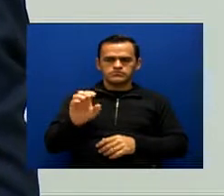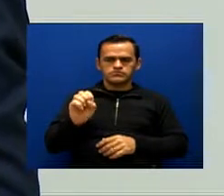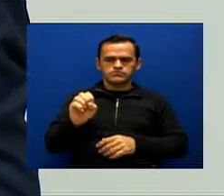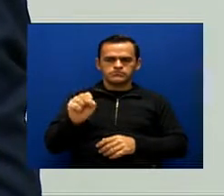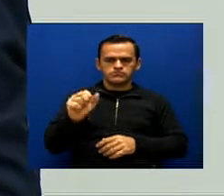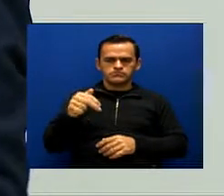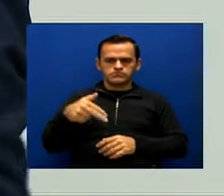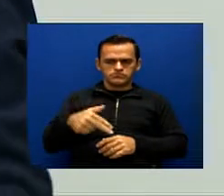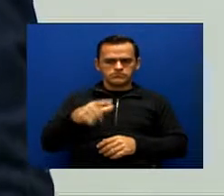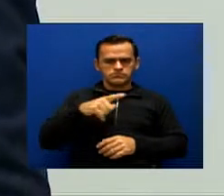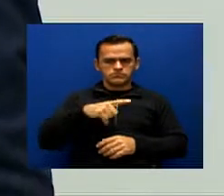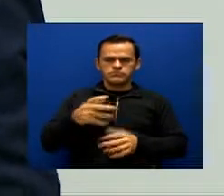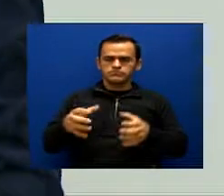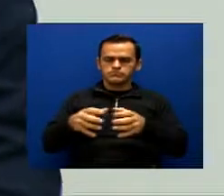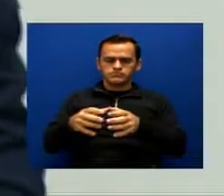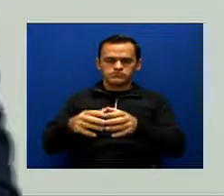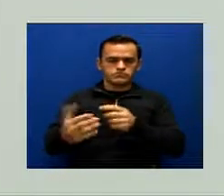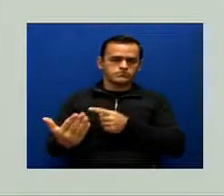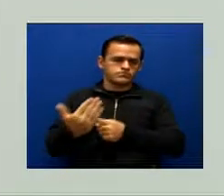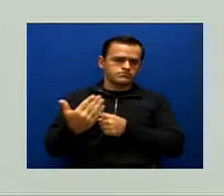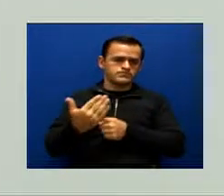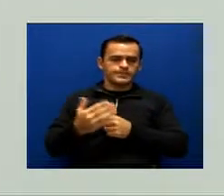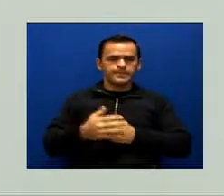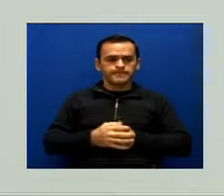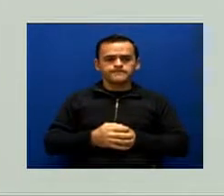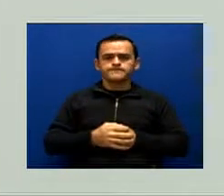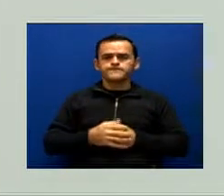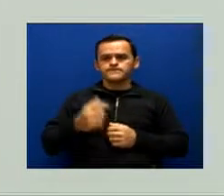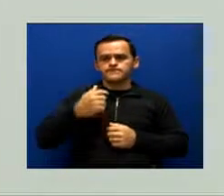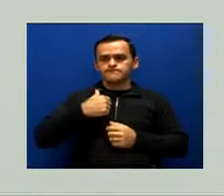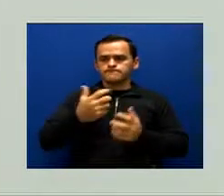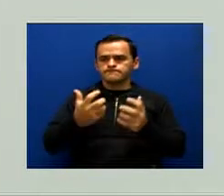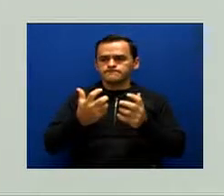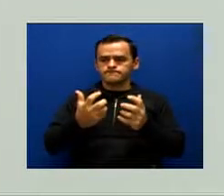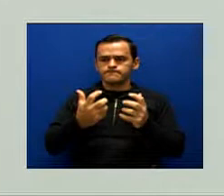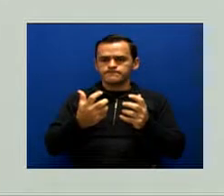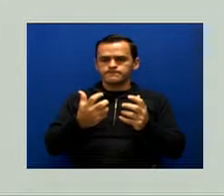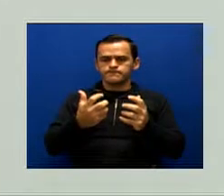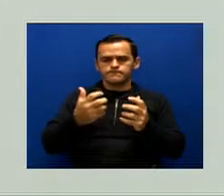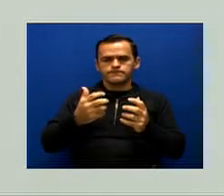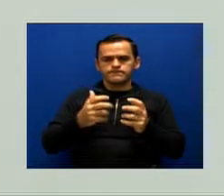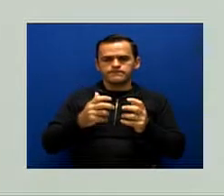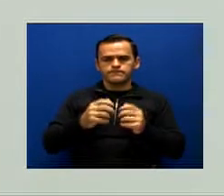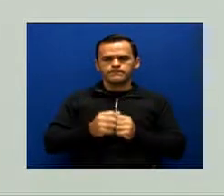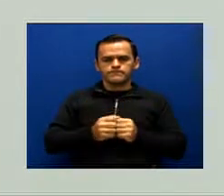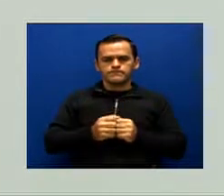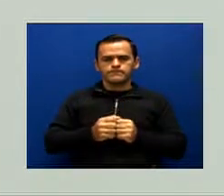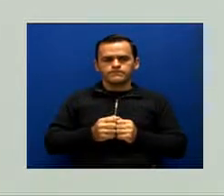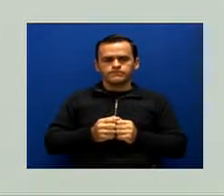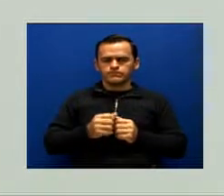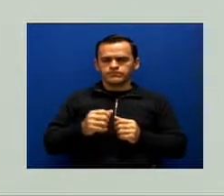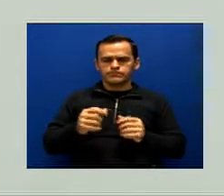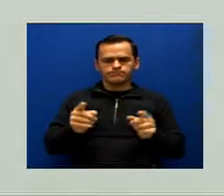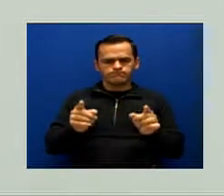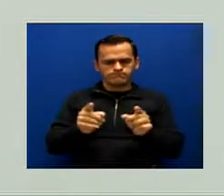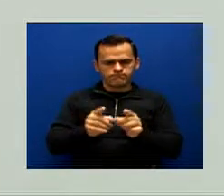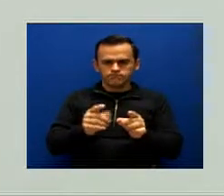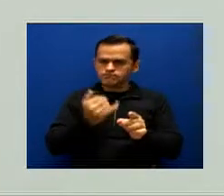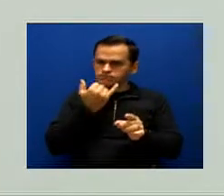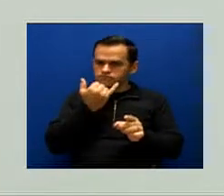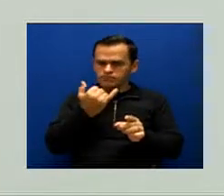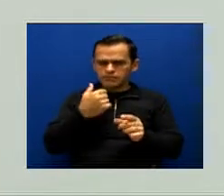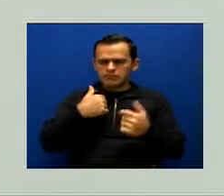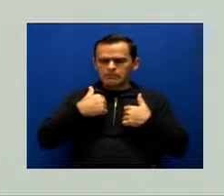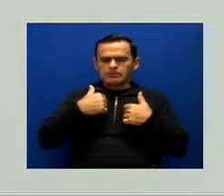membros que estão nos acompanhando. Então, eu quero, da mesma forma, de forma muito breve, só fazer a justificativa